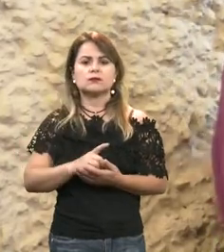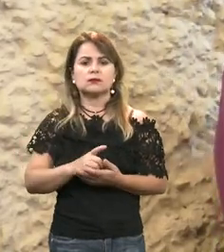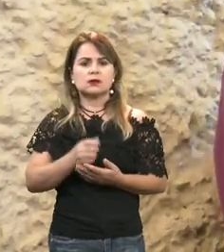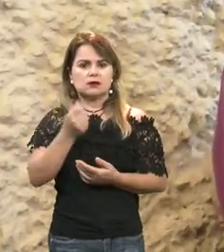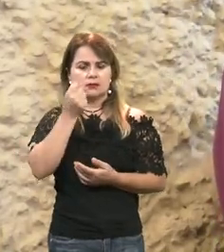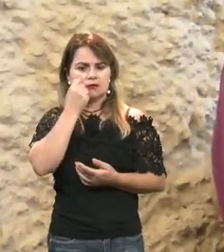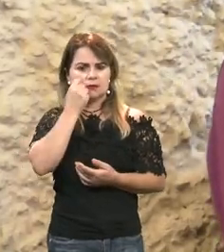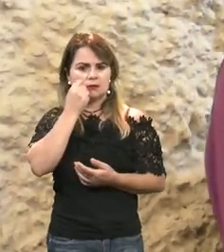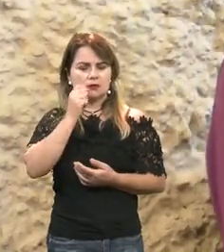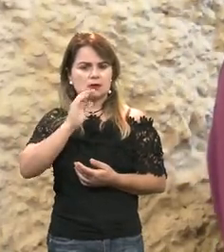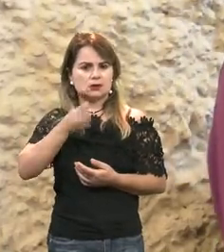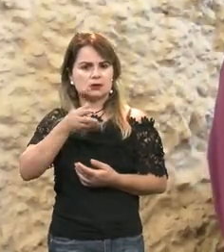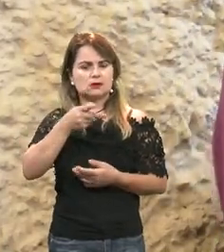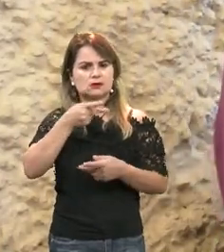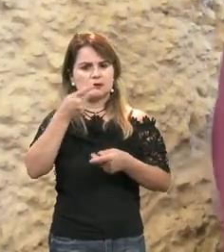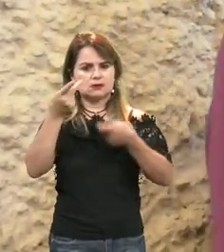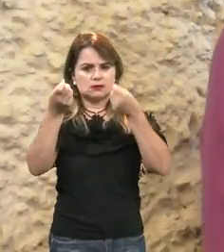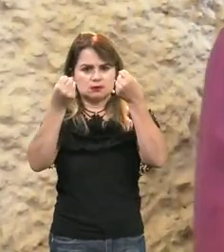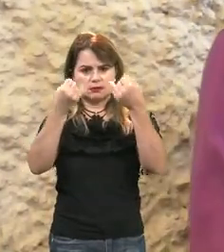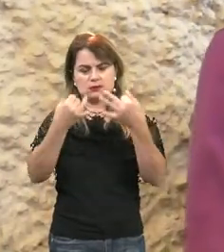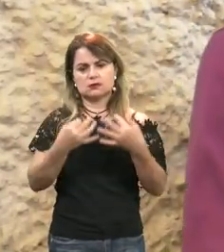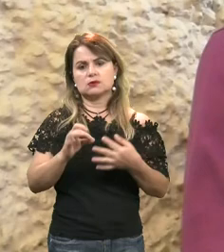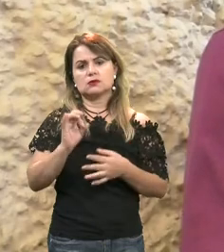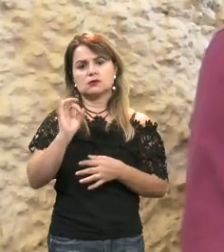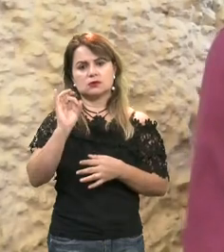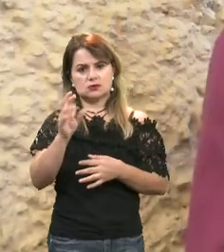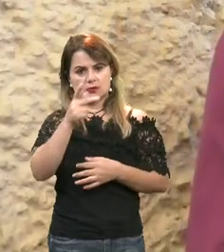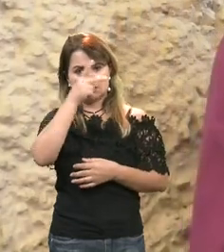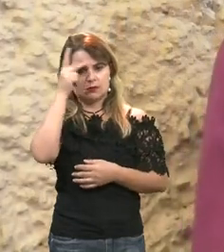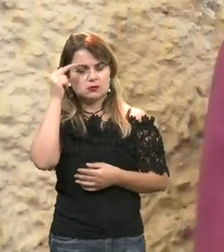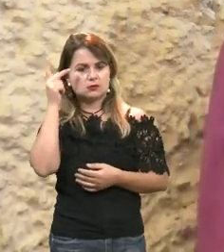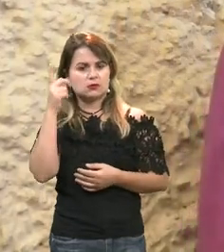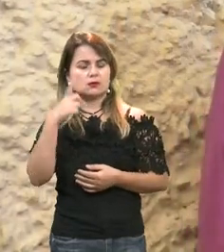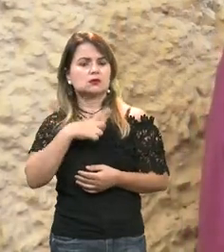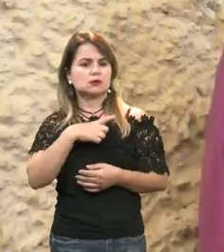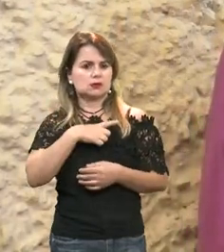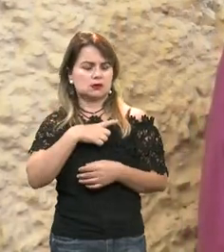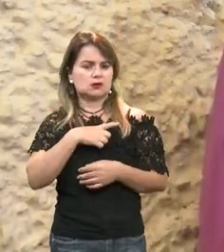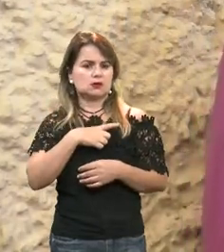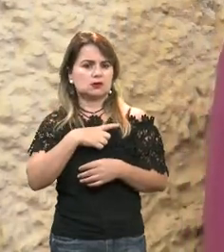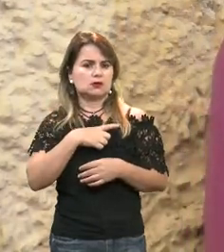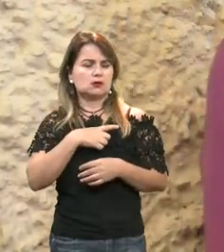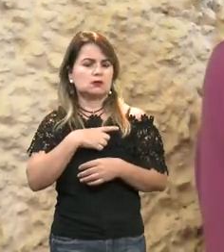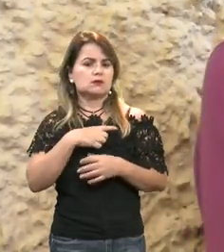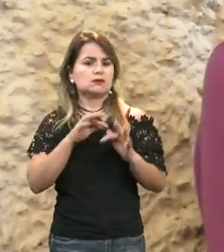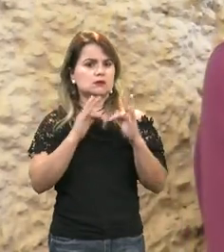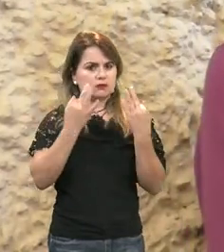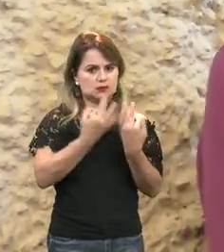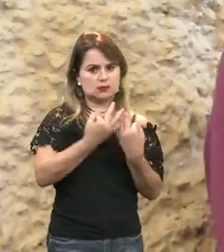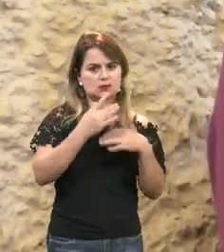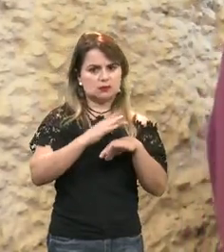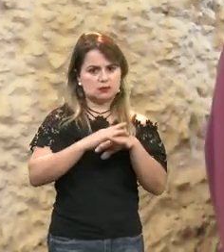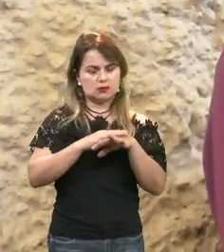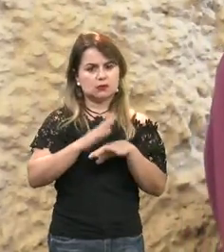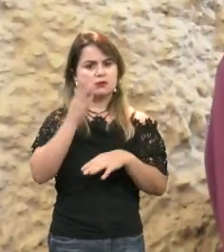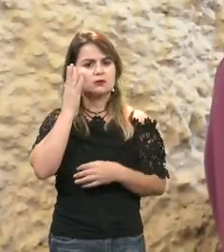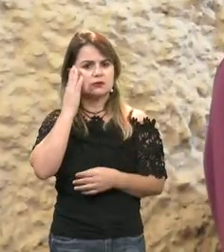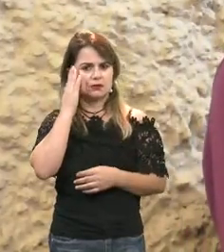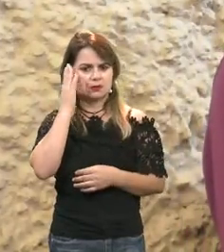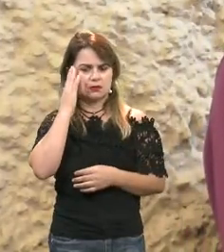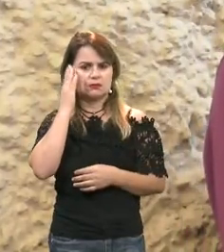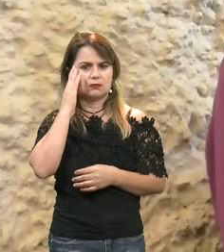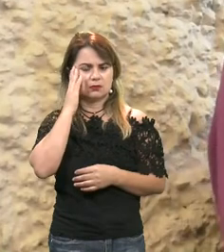disseram, só quem vive, só quem sofre com um ente querido e que passa por doenças, que a gente